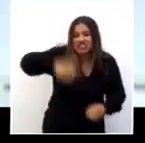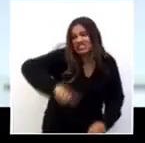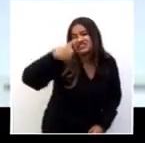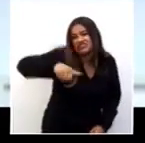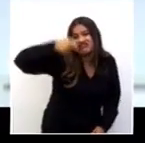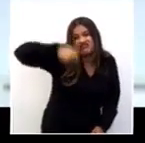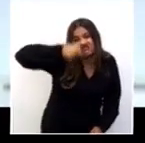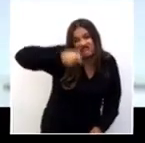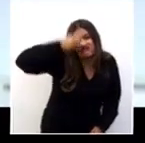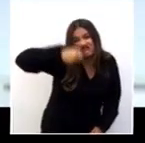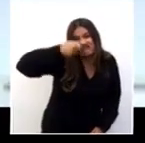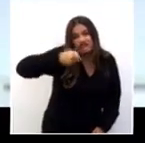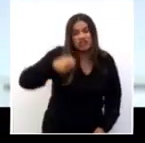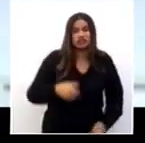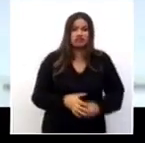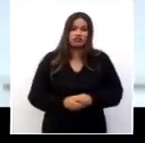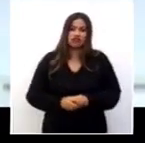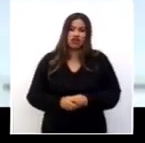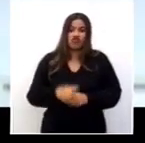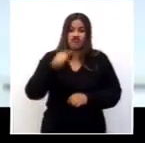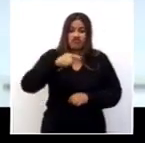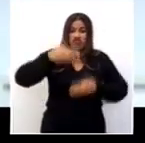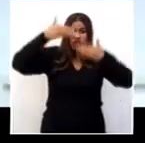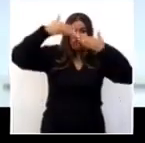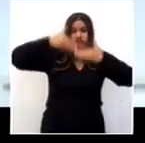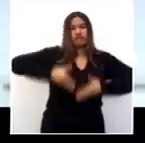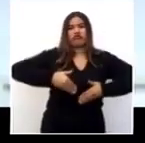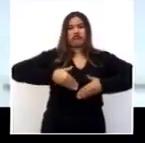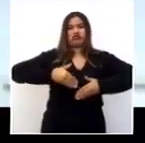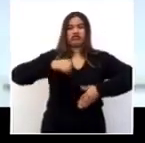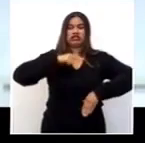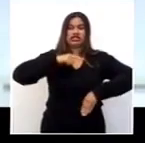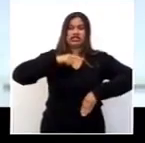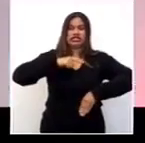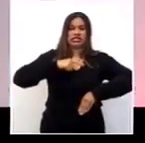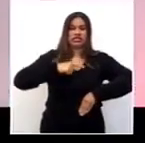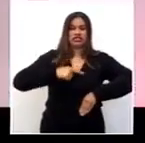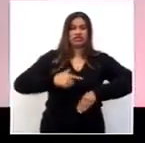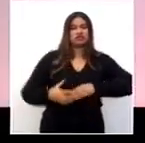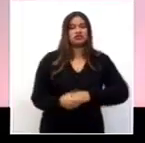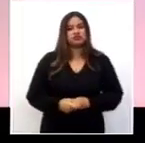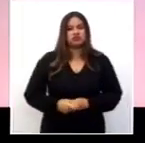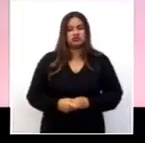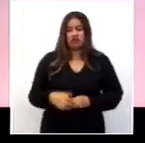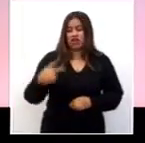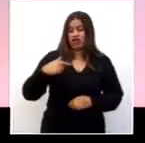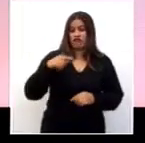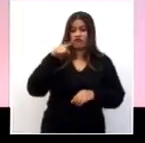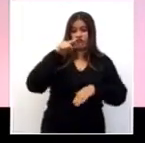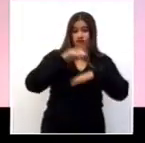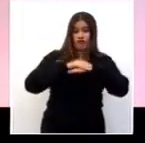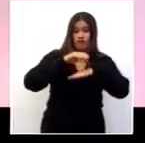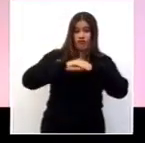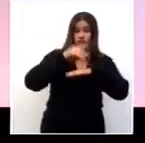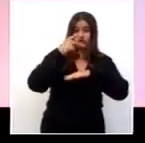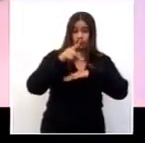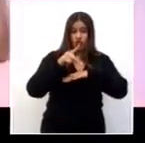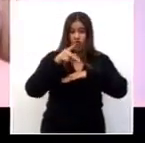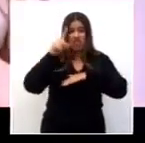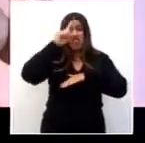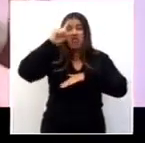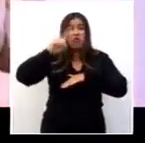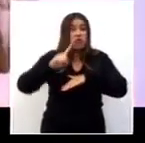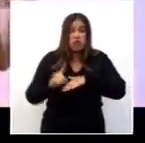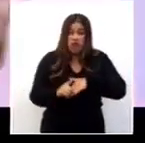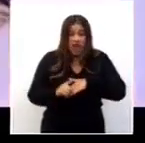seja, eu vou te colocar à prova de. Eu vou avaliar aquilo que você não sabe, aquilo